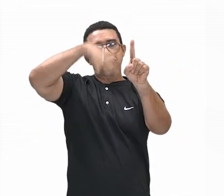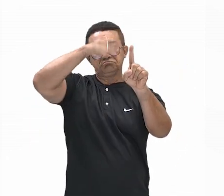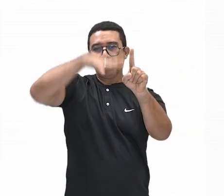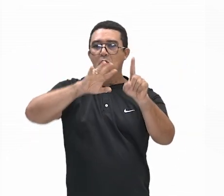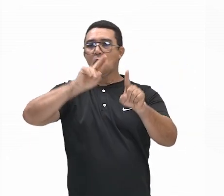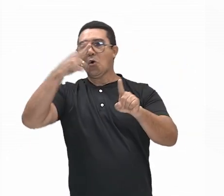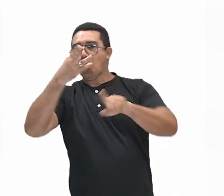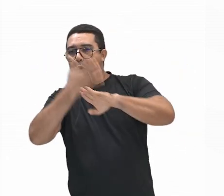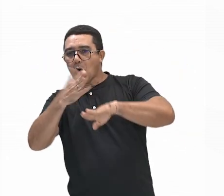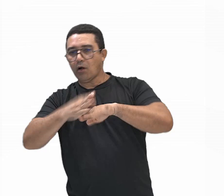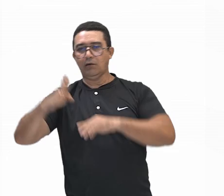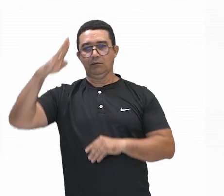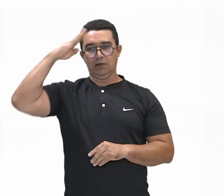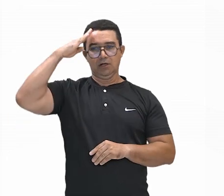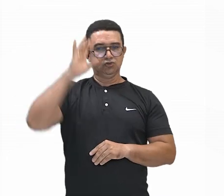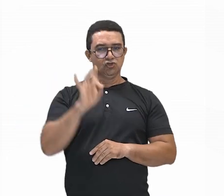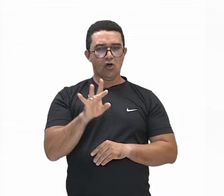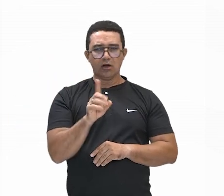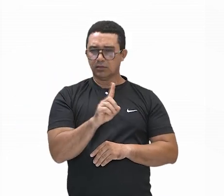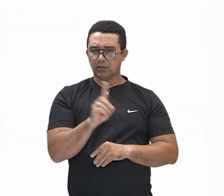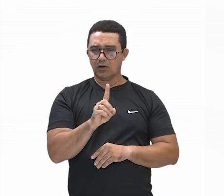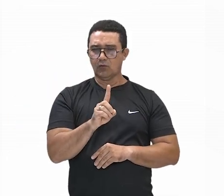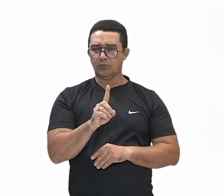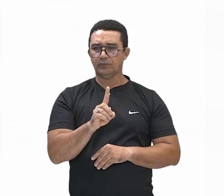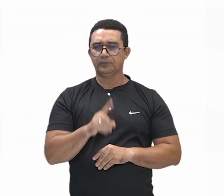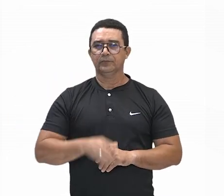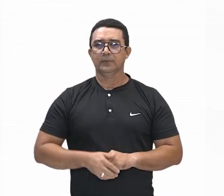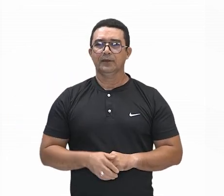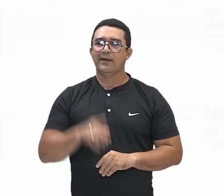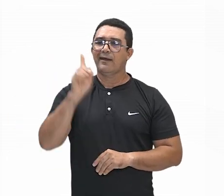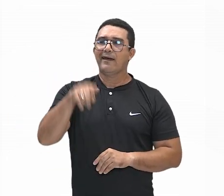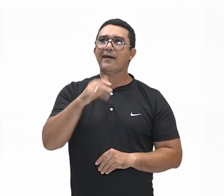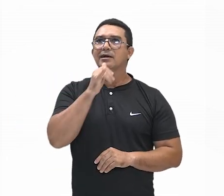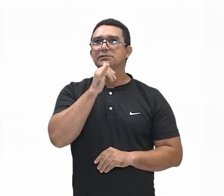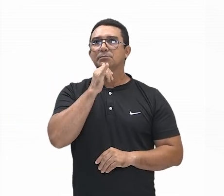militar apenas. Era como,